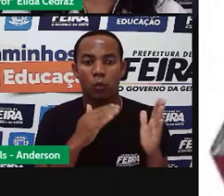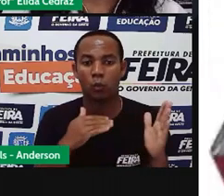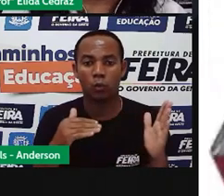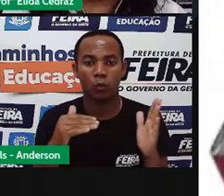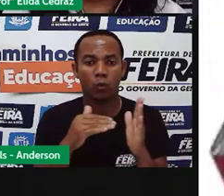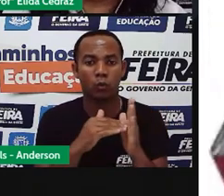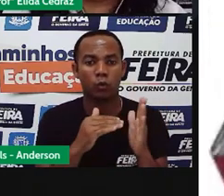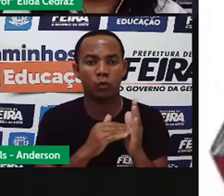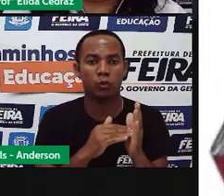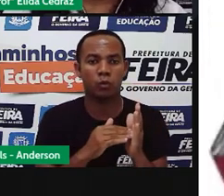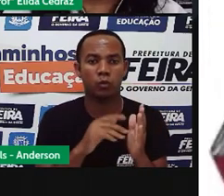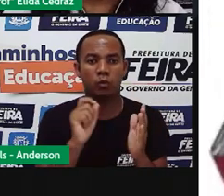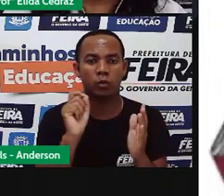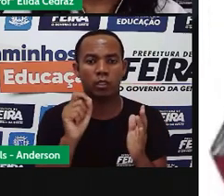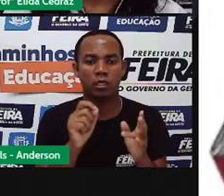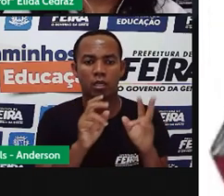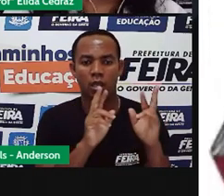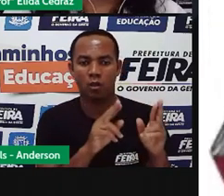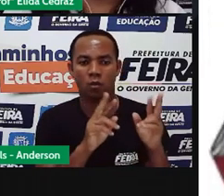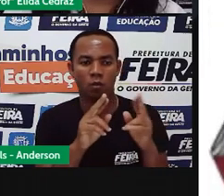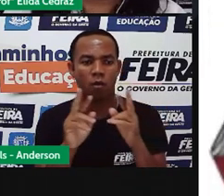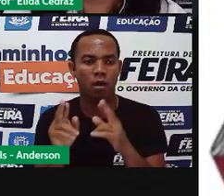Todos são do mesmo material?